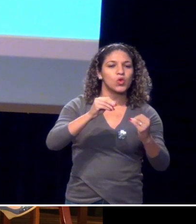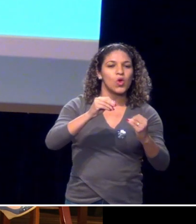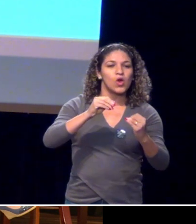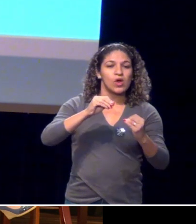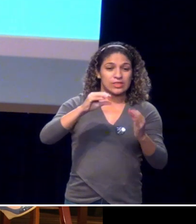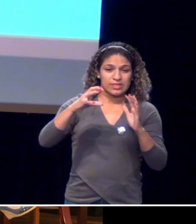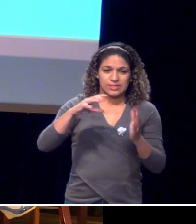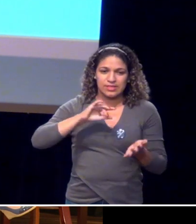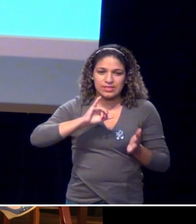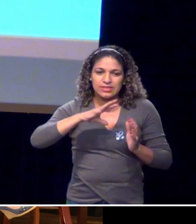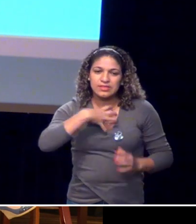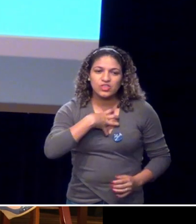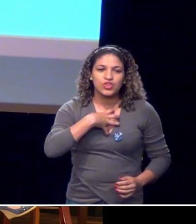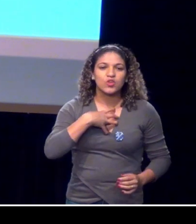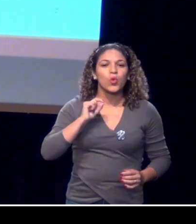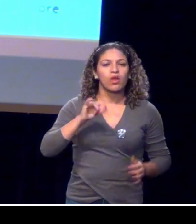ser.